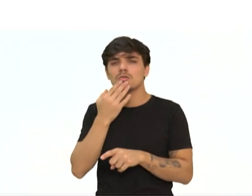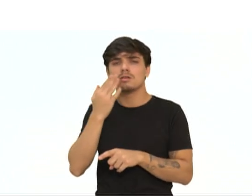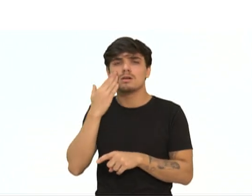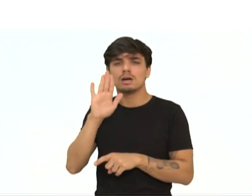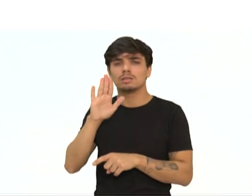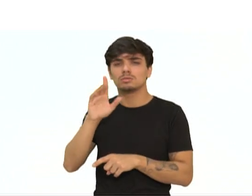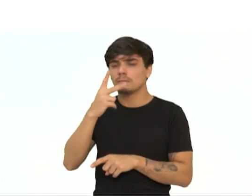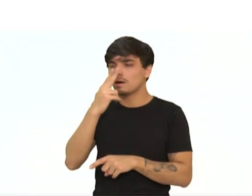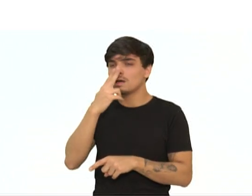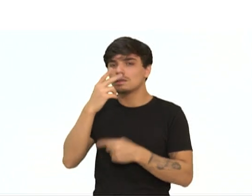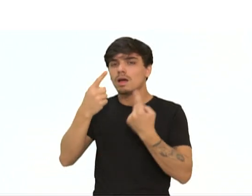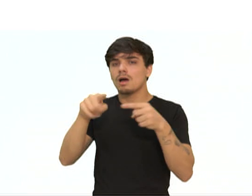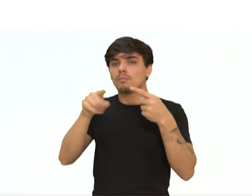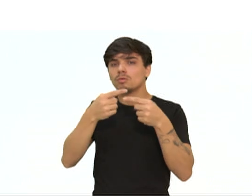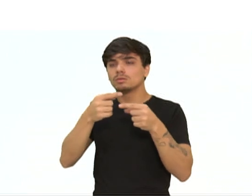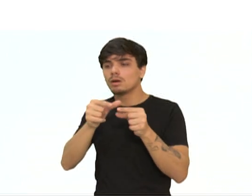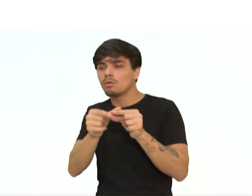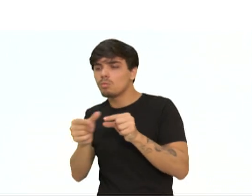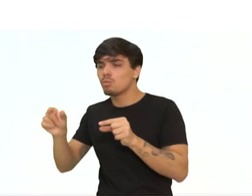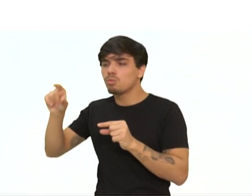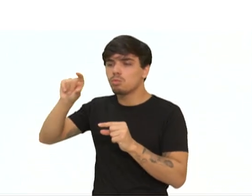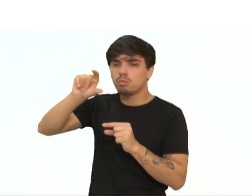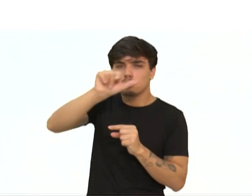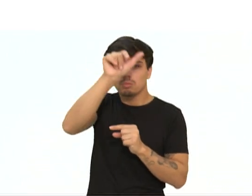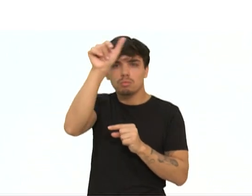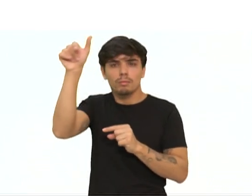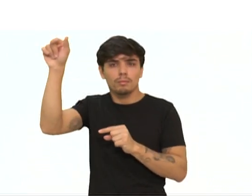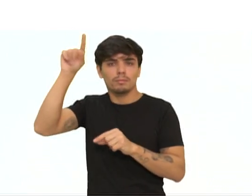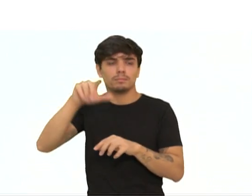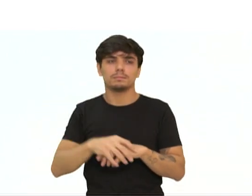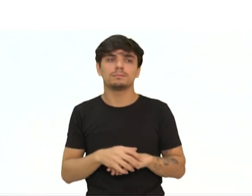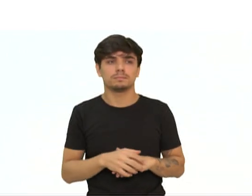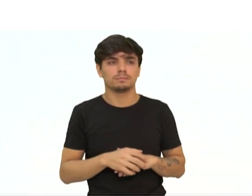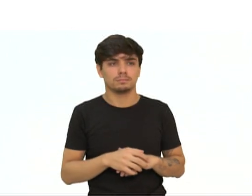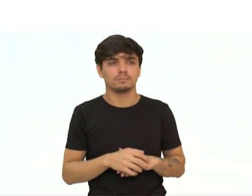Mas algumas eram mais de temas urbanos mesmo, como essa daqui, o bonde.